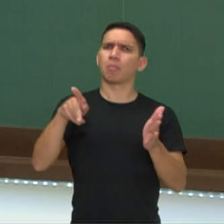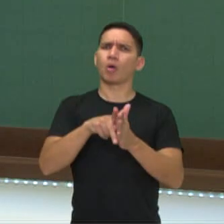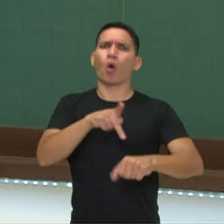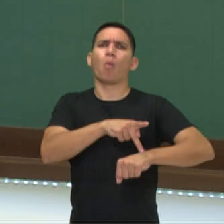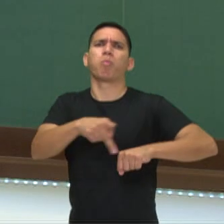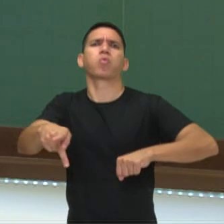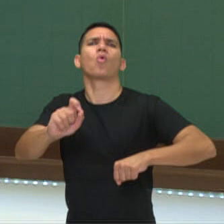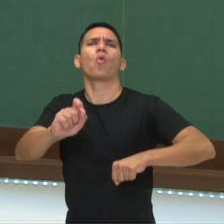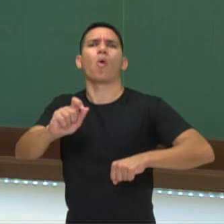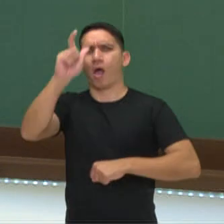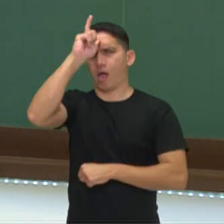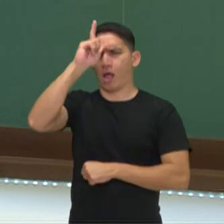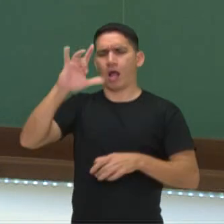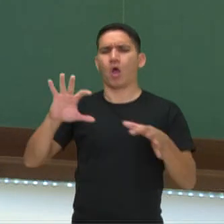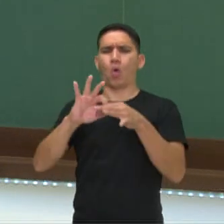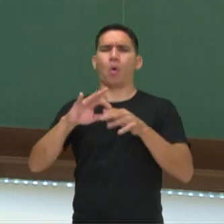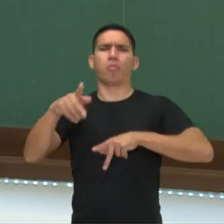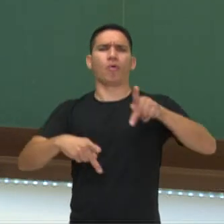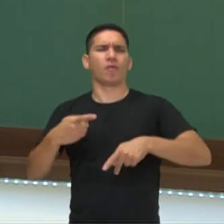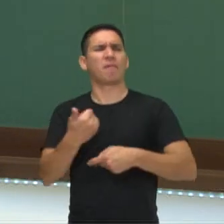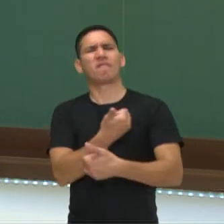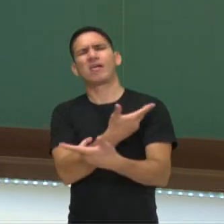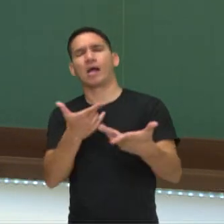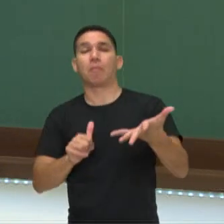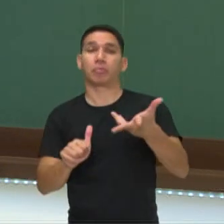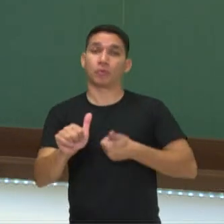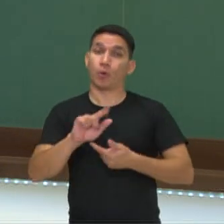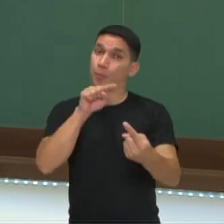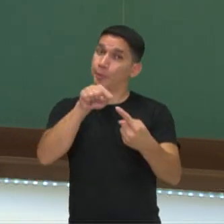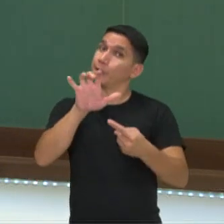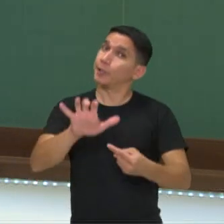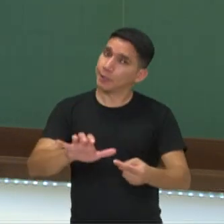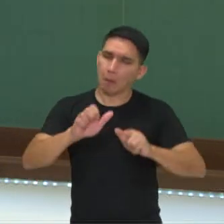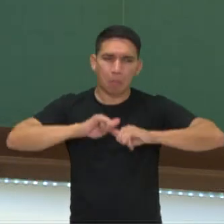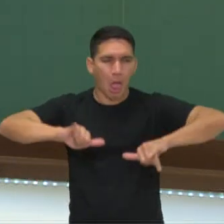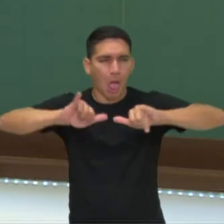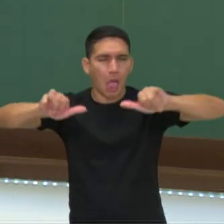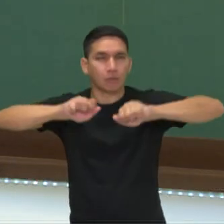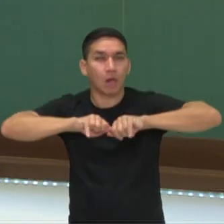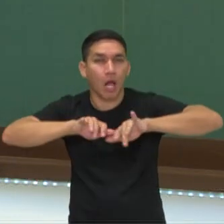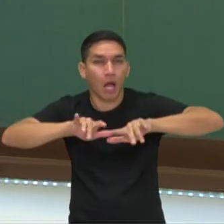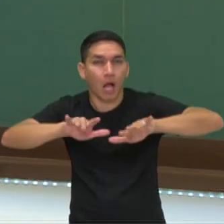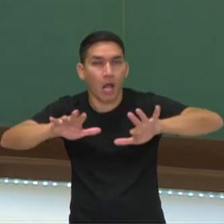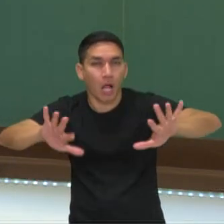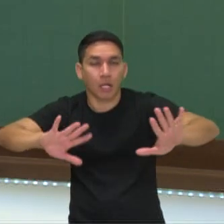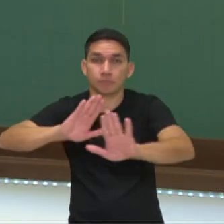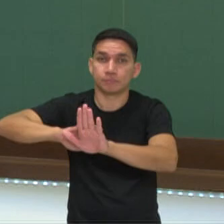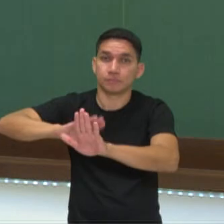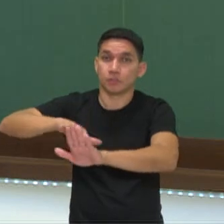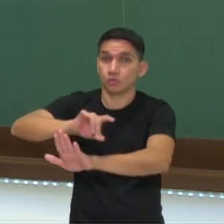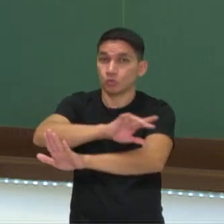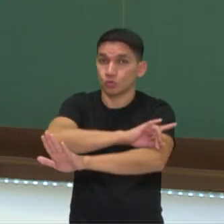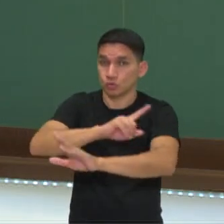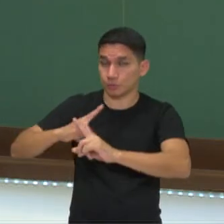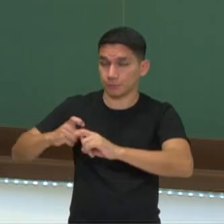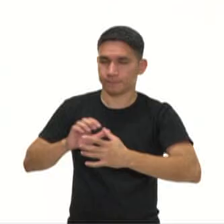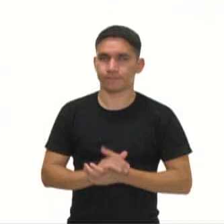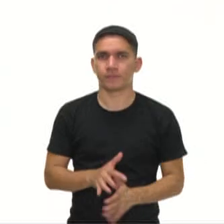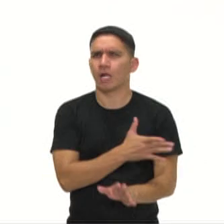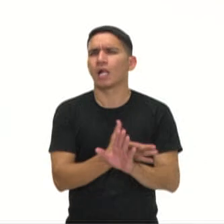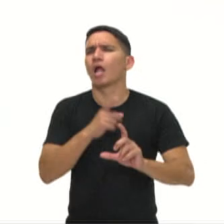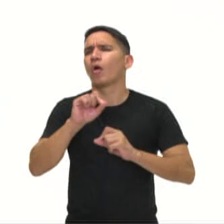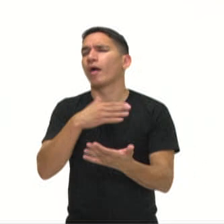do povo, entre outros elementos. Esse era o objetivo da propaganda, espalhar os ideais nazistas. O que nós vimos nessa